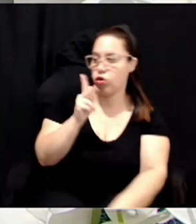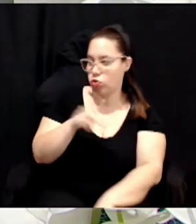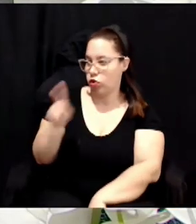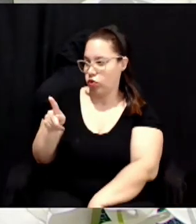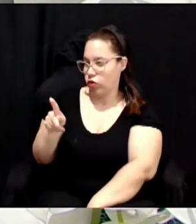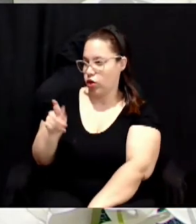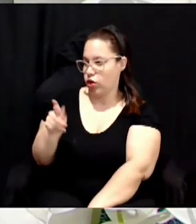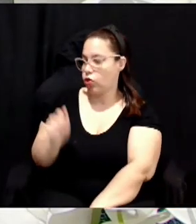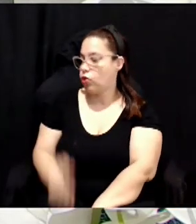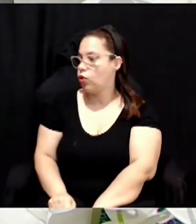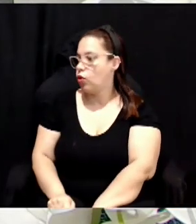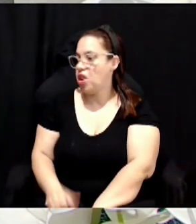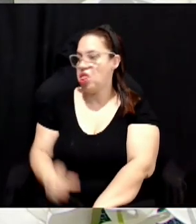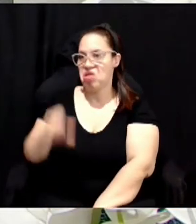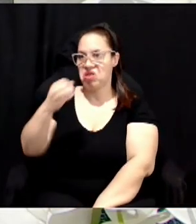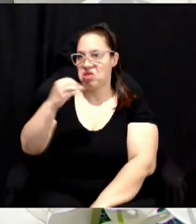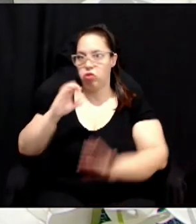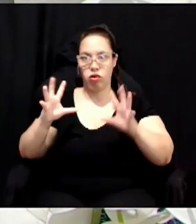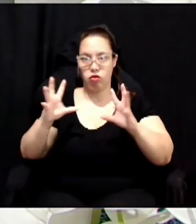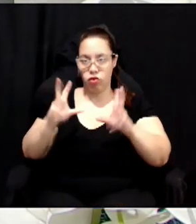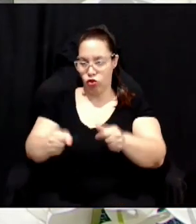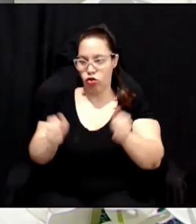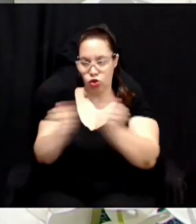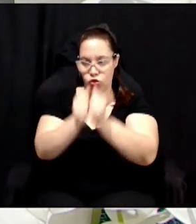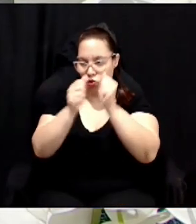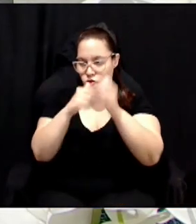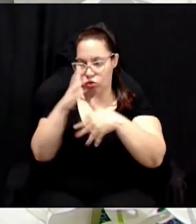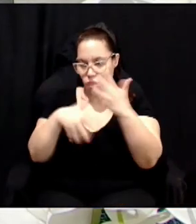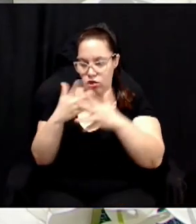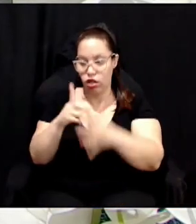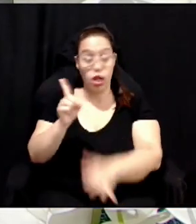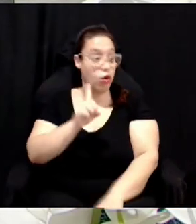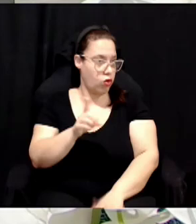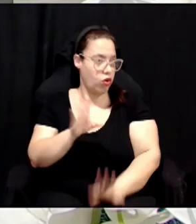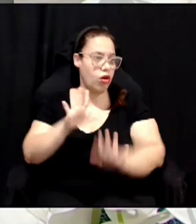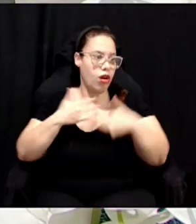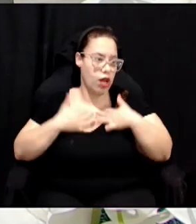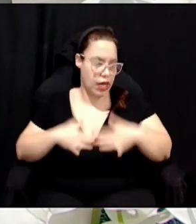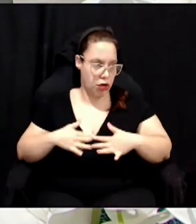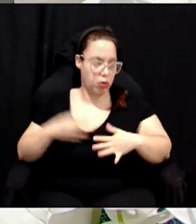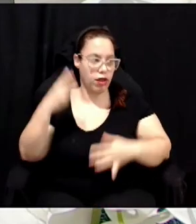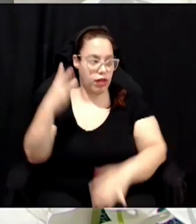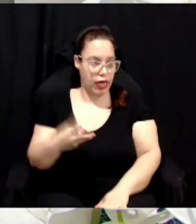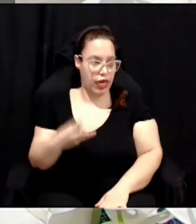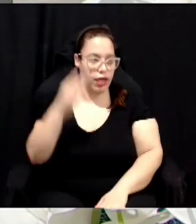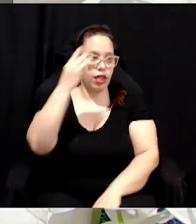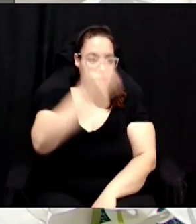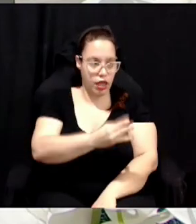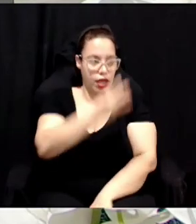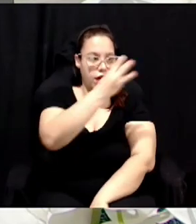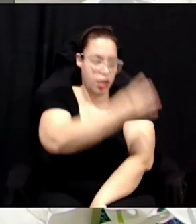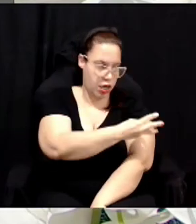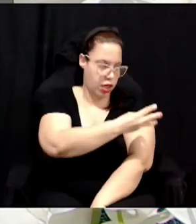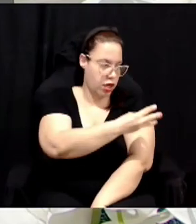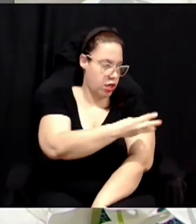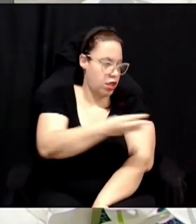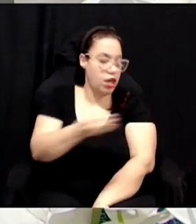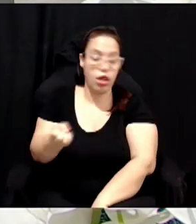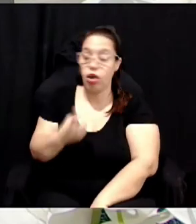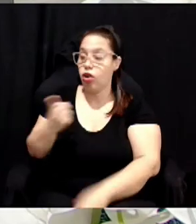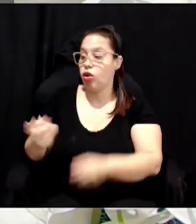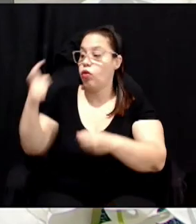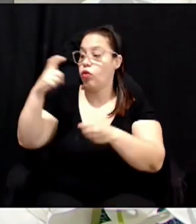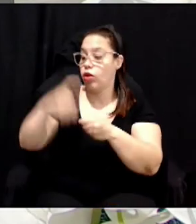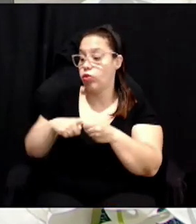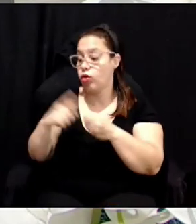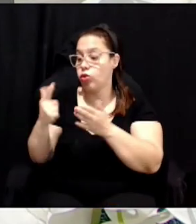são 9 aí de uma vez. De uma vez só. Isso. Então, e há 2 novidades esse ano, pelo menos. Né? Primeiro é o retorno de obras